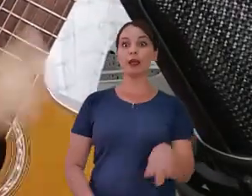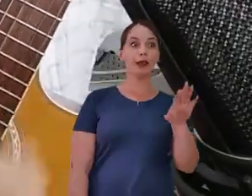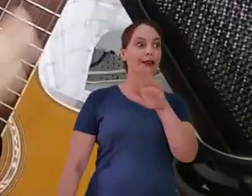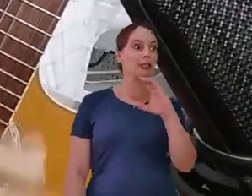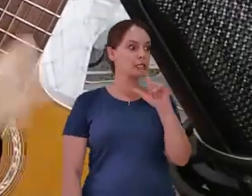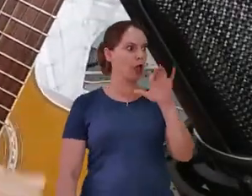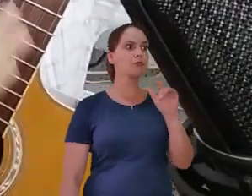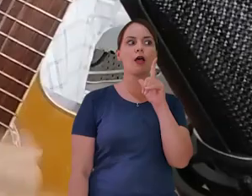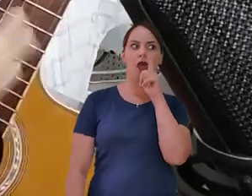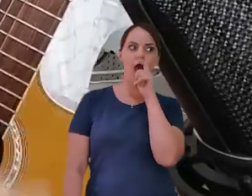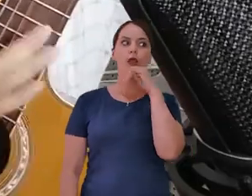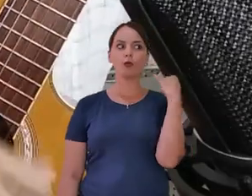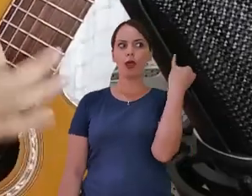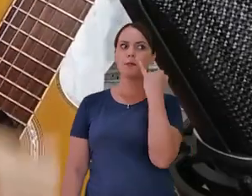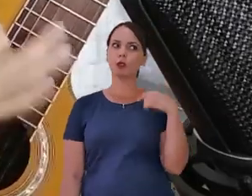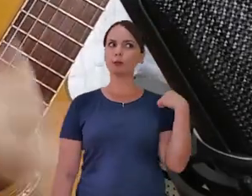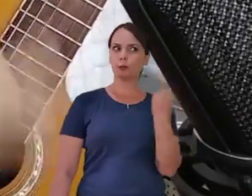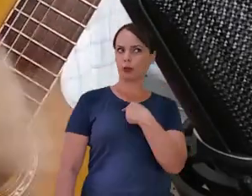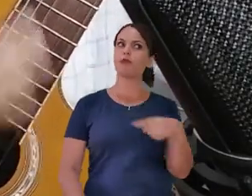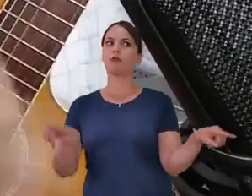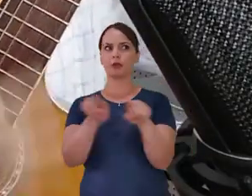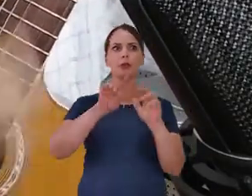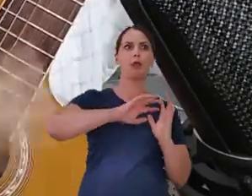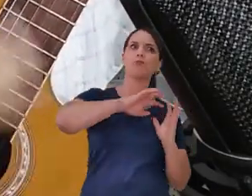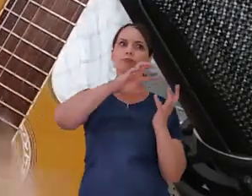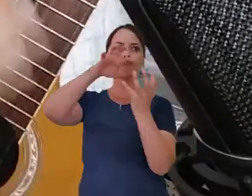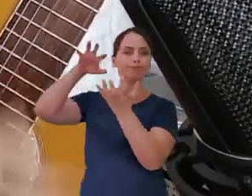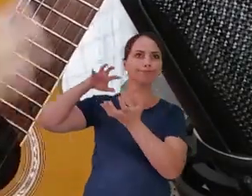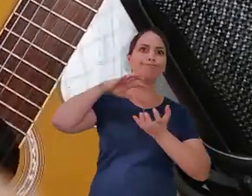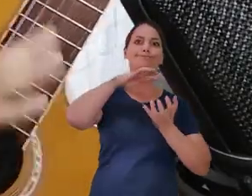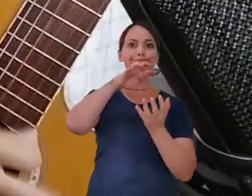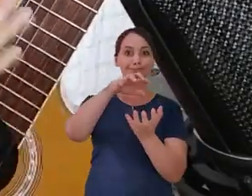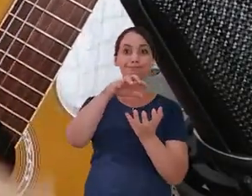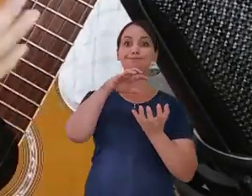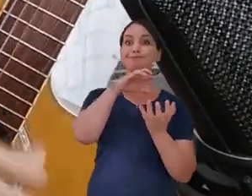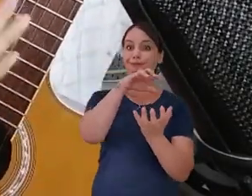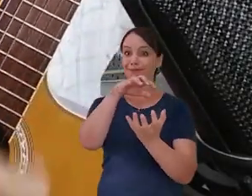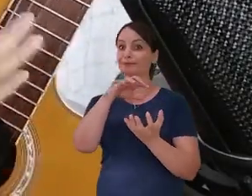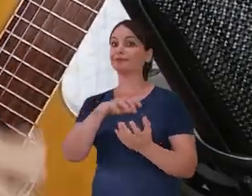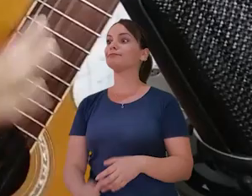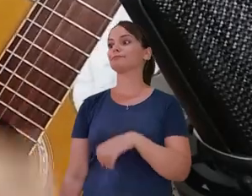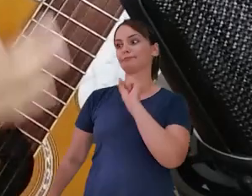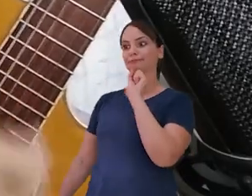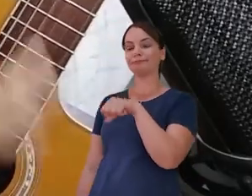É importante para a gente, mas também para o planeta. Isso mesmo.